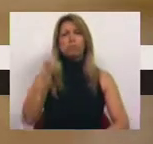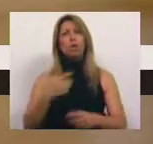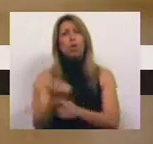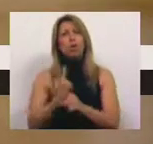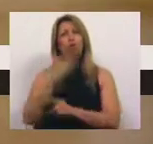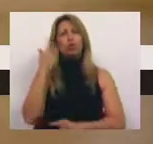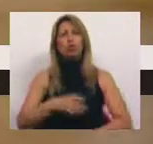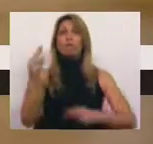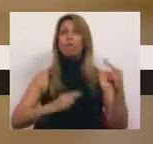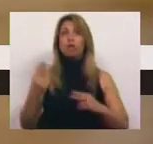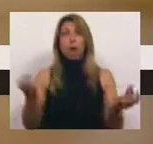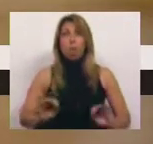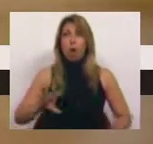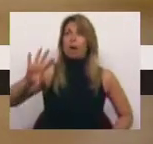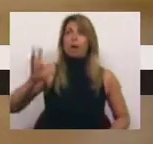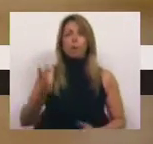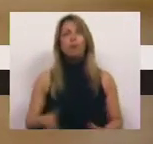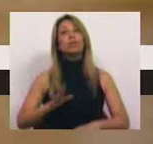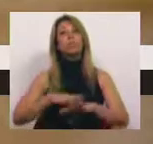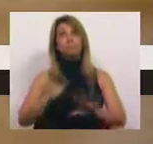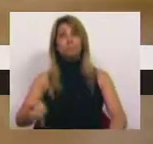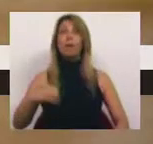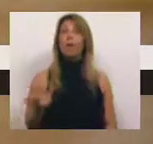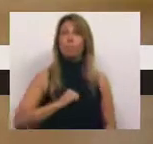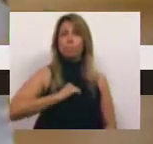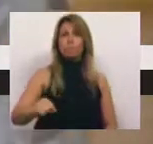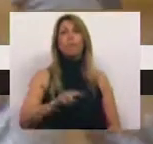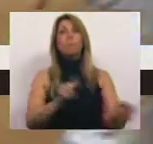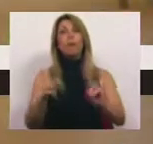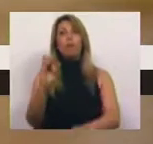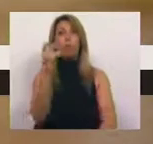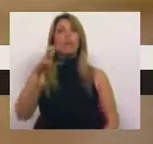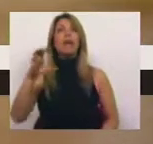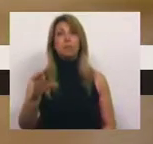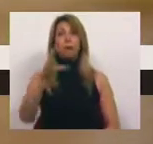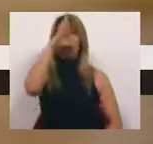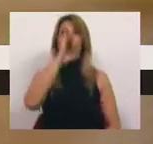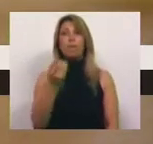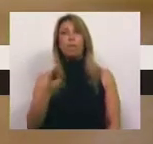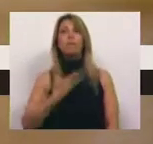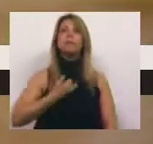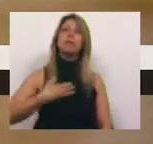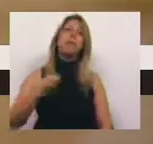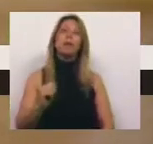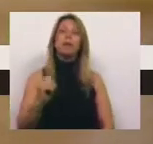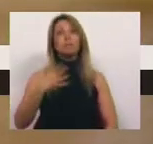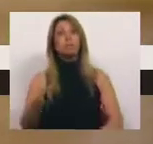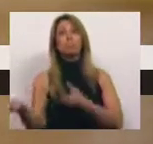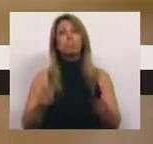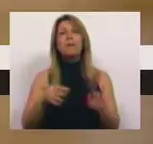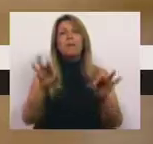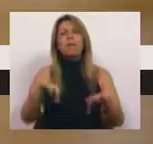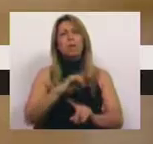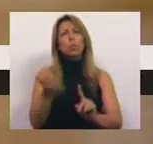país. Foi, aliás, por isso que os verdes se opuseram à reforma de IRC que o governo PSD-CDS apresentou em finais